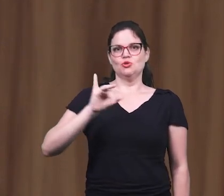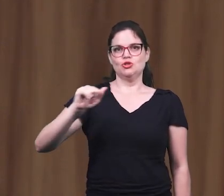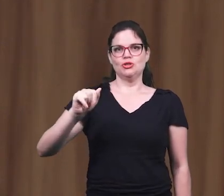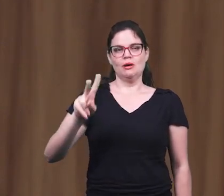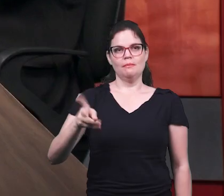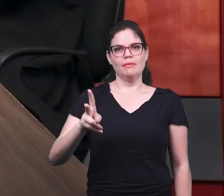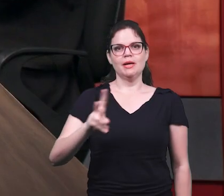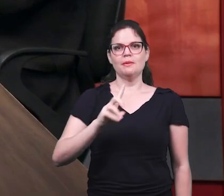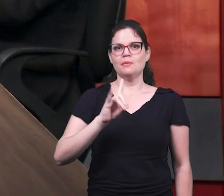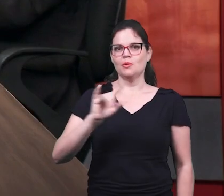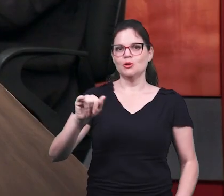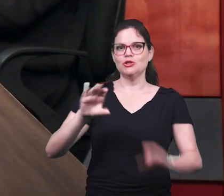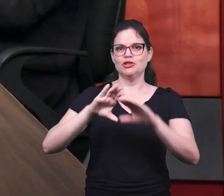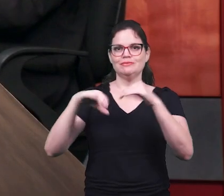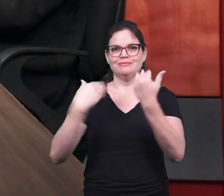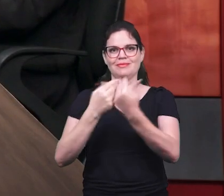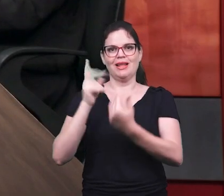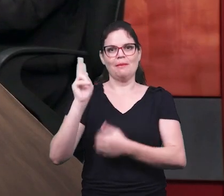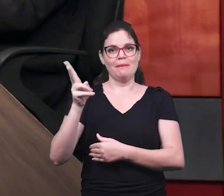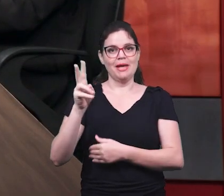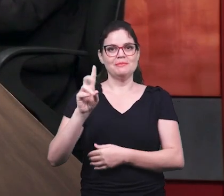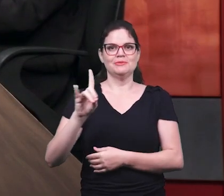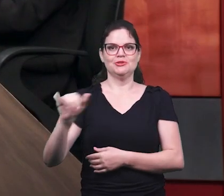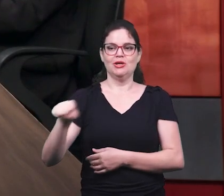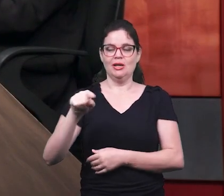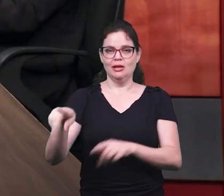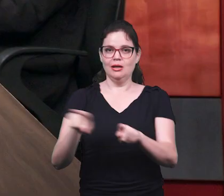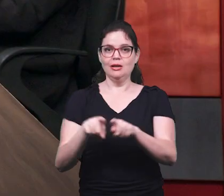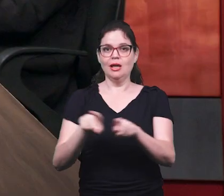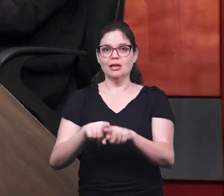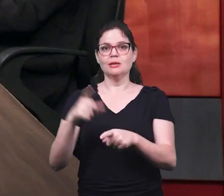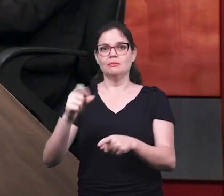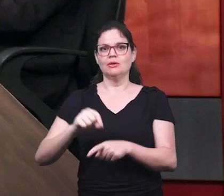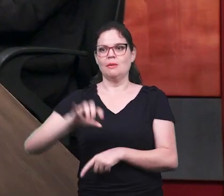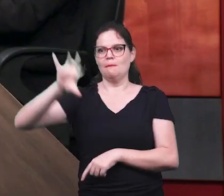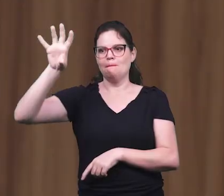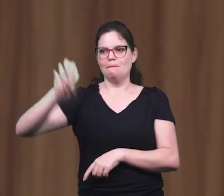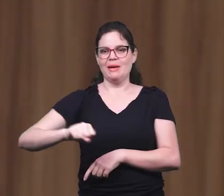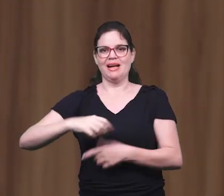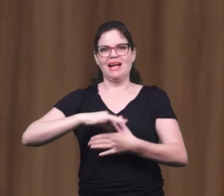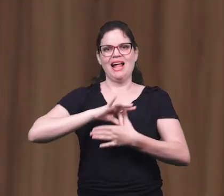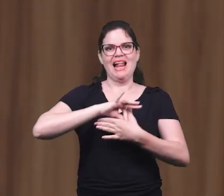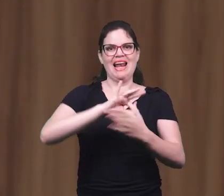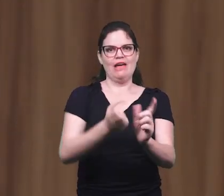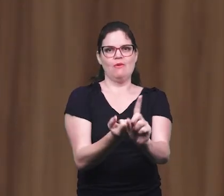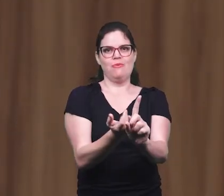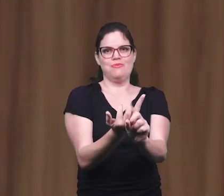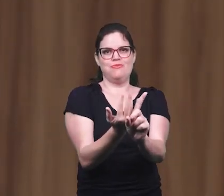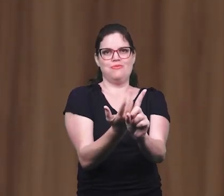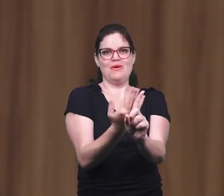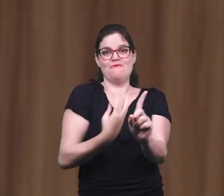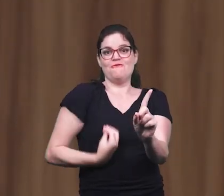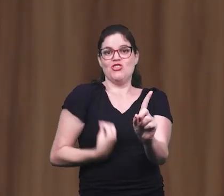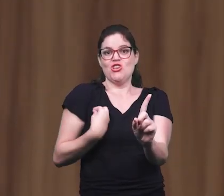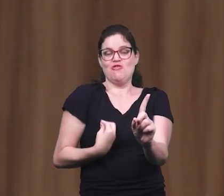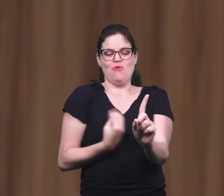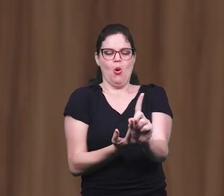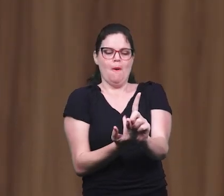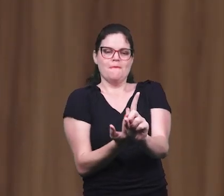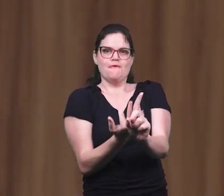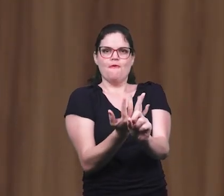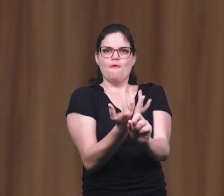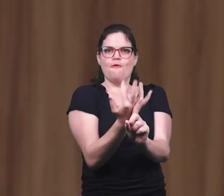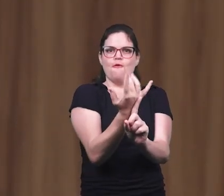data. Condenado no mesmo concílio, Constância. Exatamente. E ele é queimado, né? Ele é queimado. Ele é queimado vivo. É queimado vivo e os